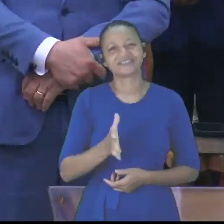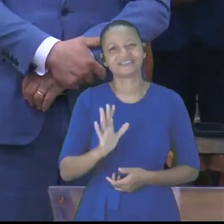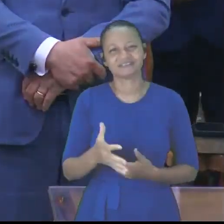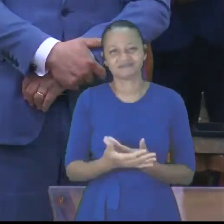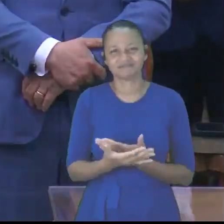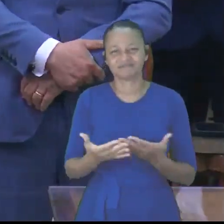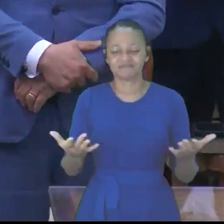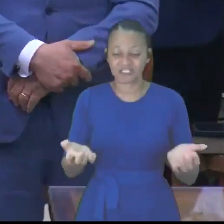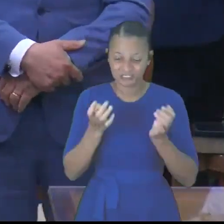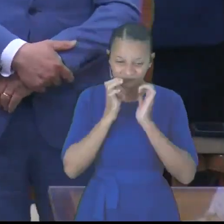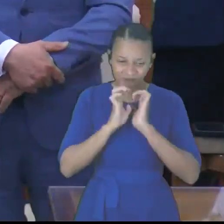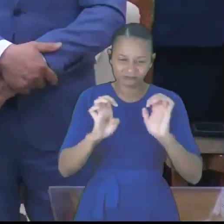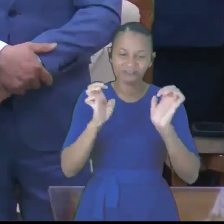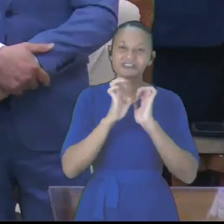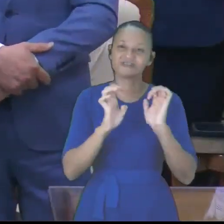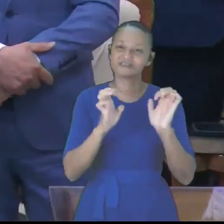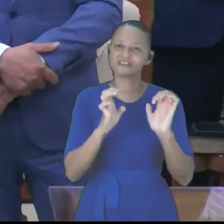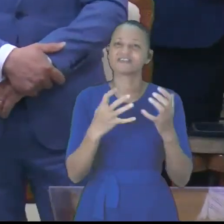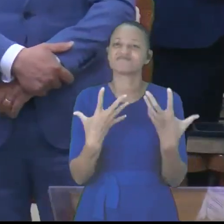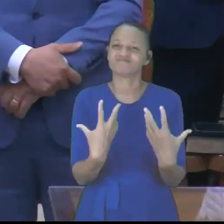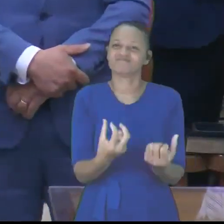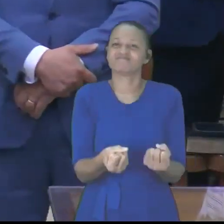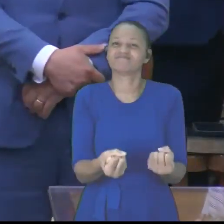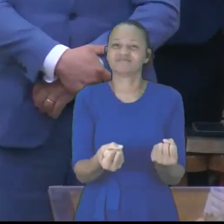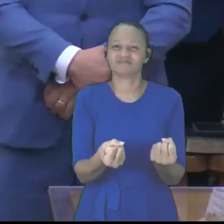Este foi o evangelho que eu abracei.